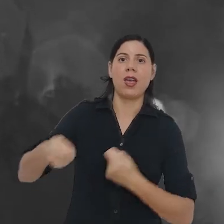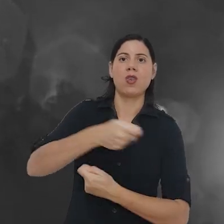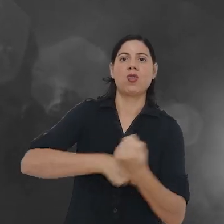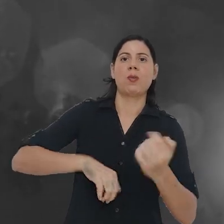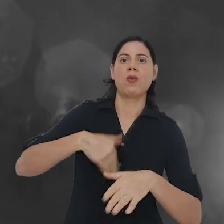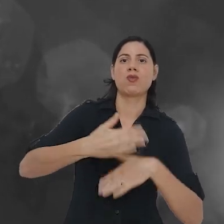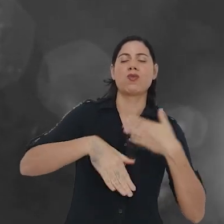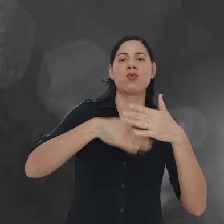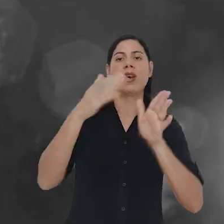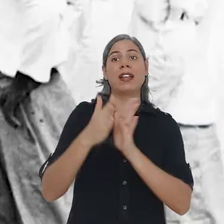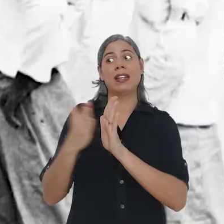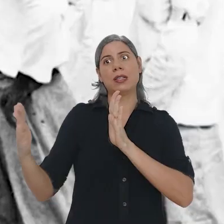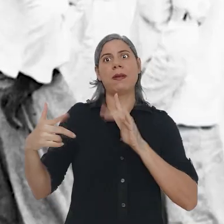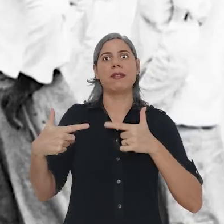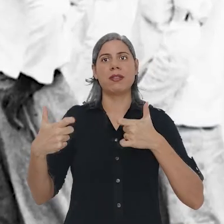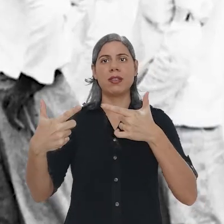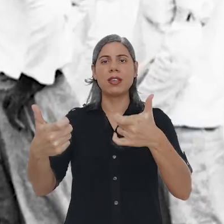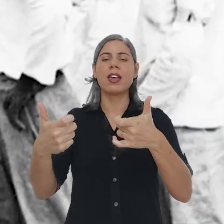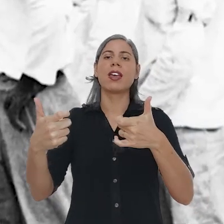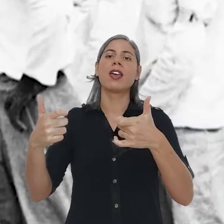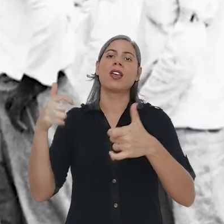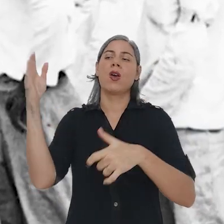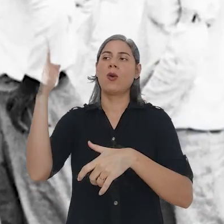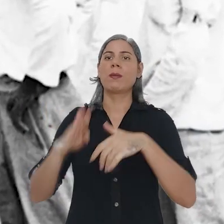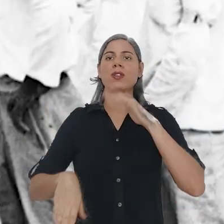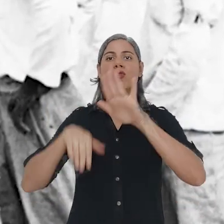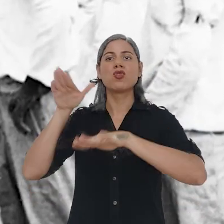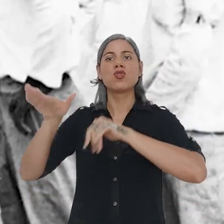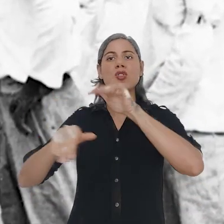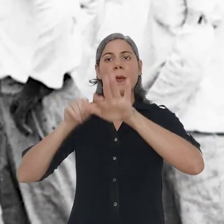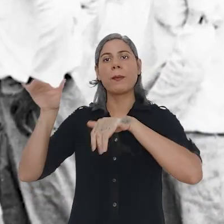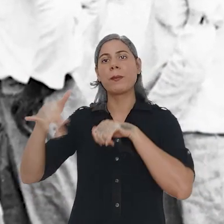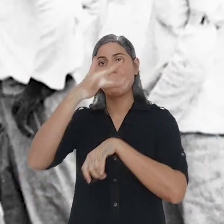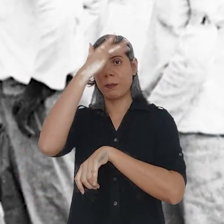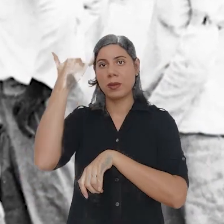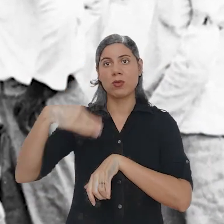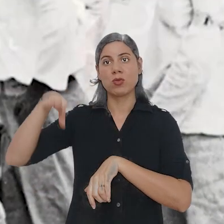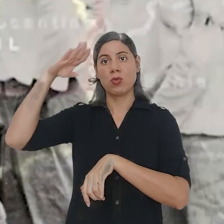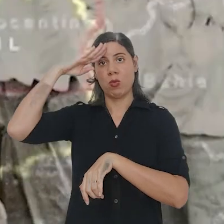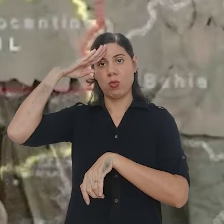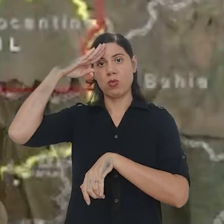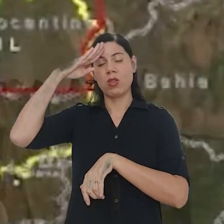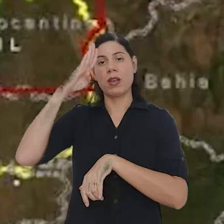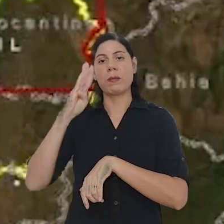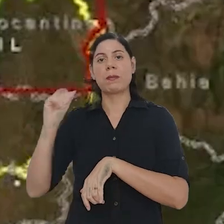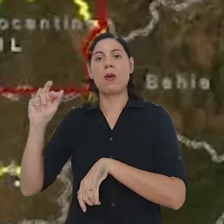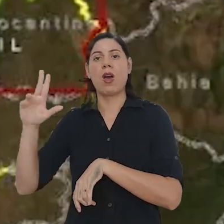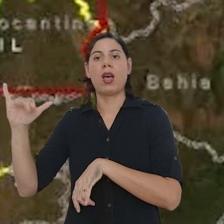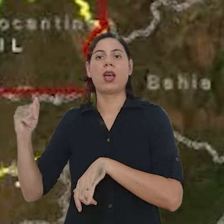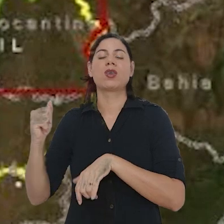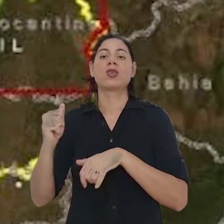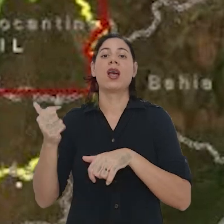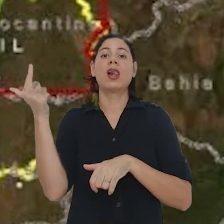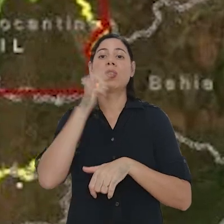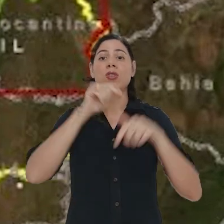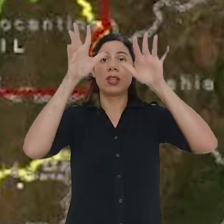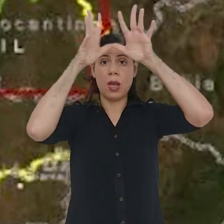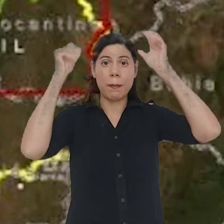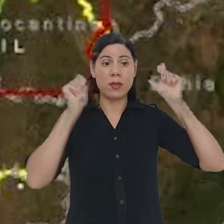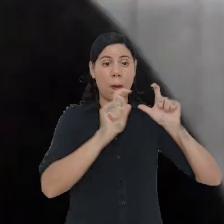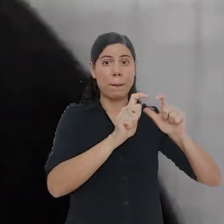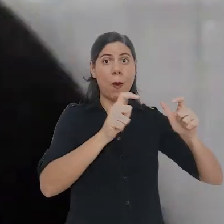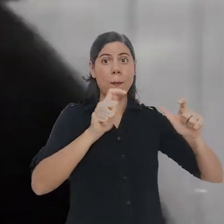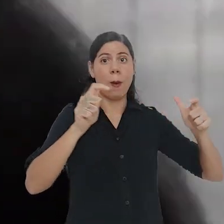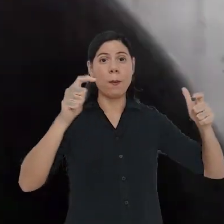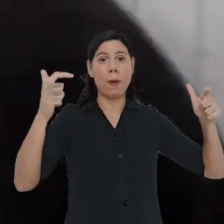enquanto o mundo estava em guerra, o Brasil recrutou os soldados da borracha. Esse projeto resultou na expansão demográfica da